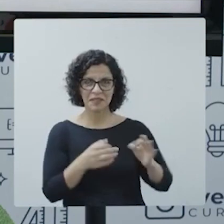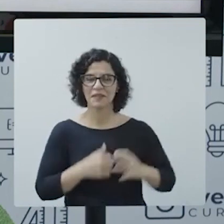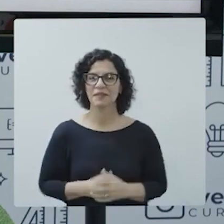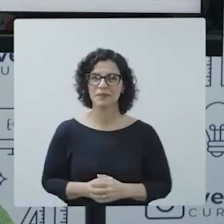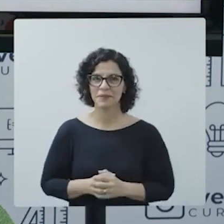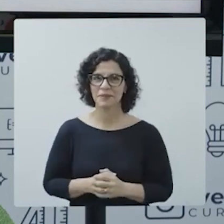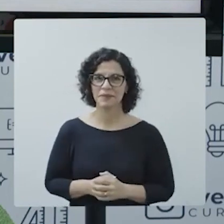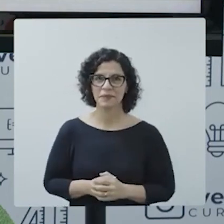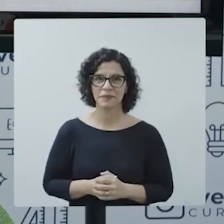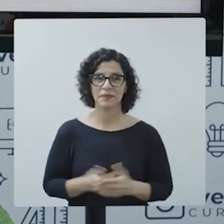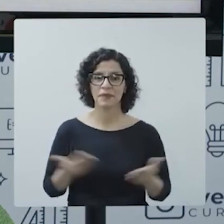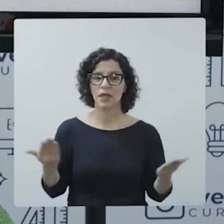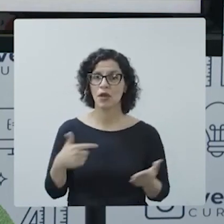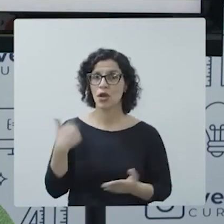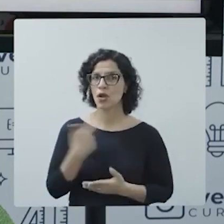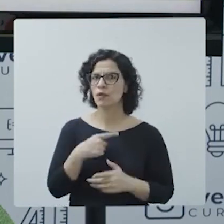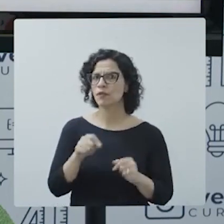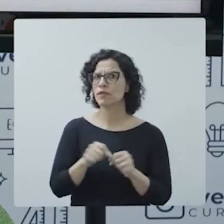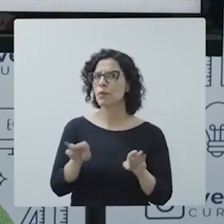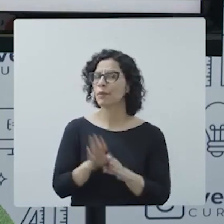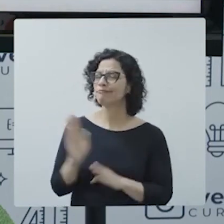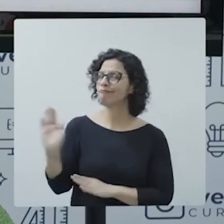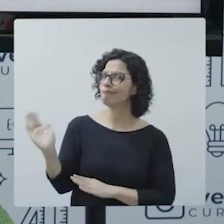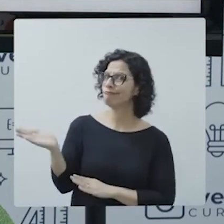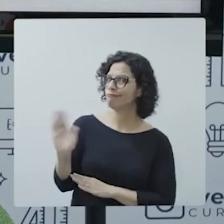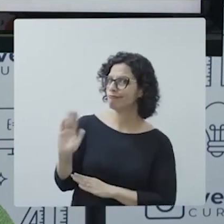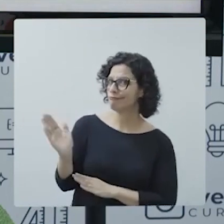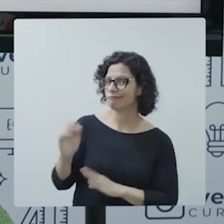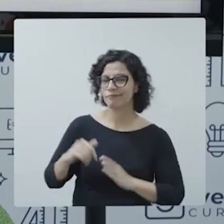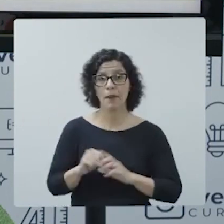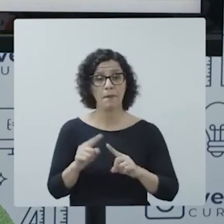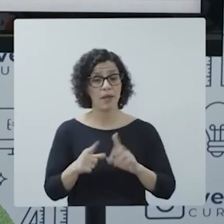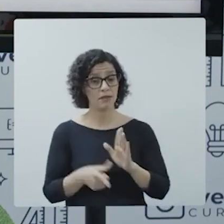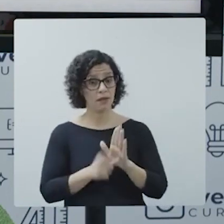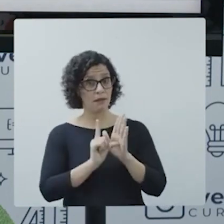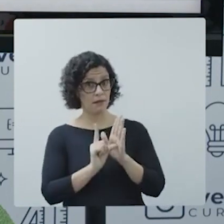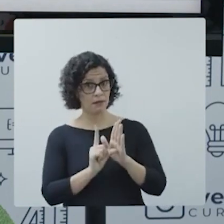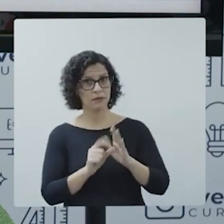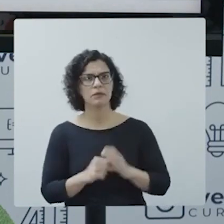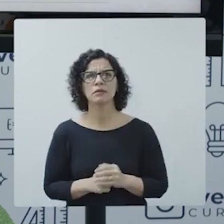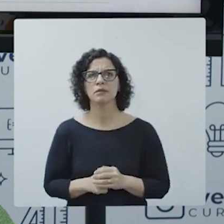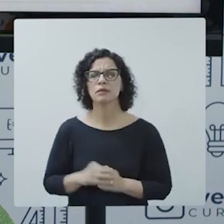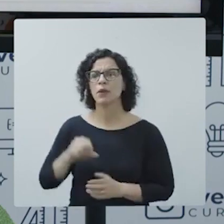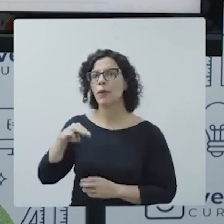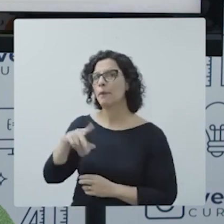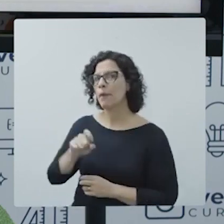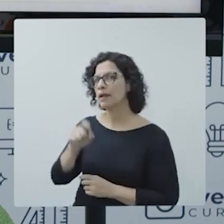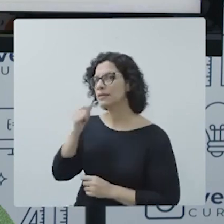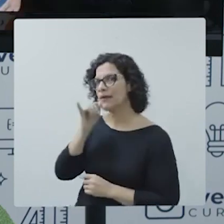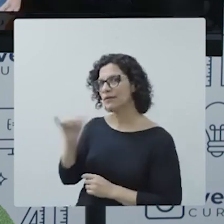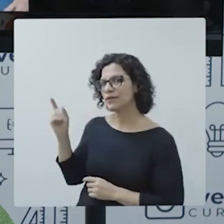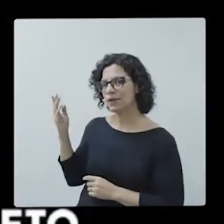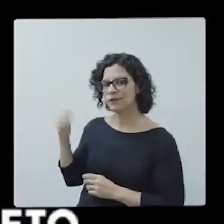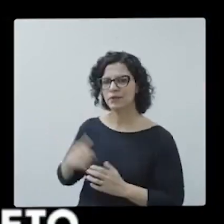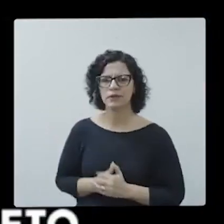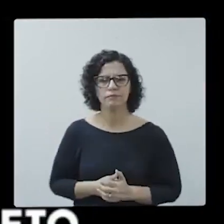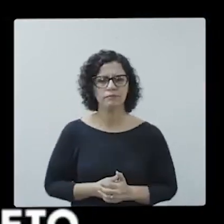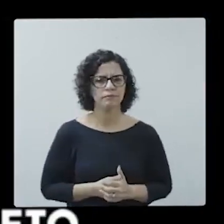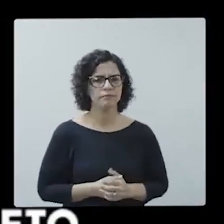rotina. É hora de nos despedirmos, mas antes, o Max tem um recado, olha